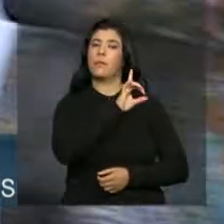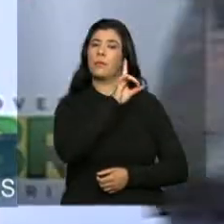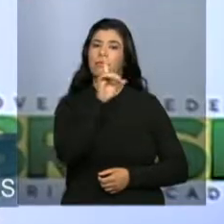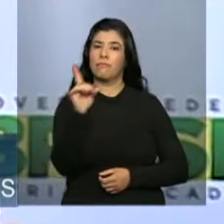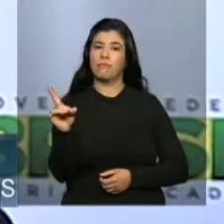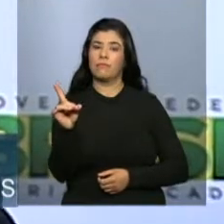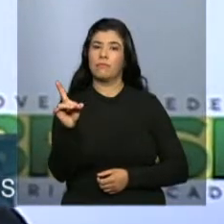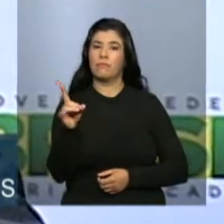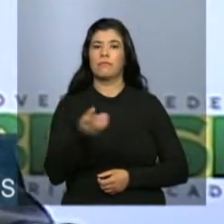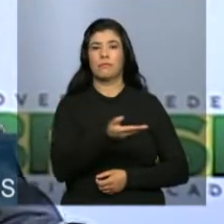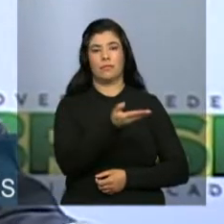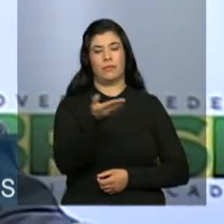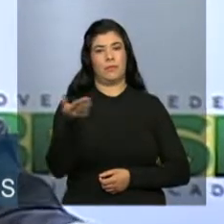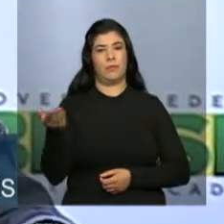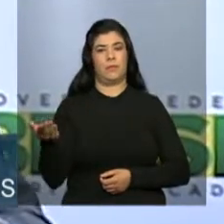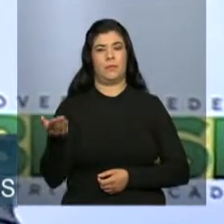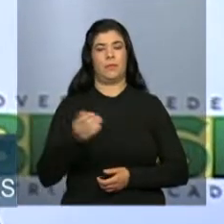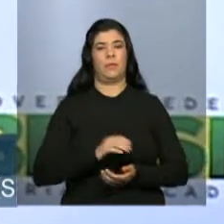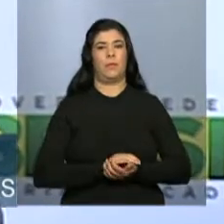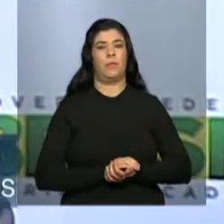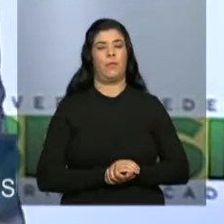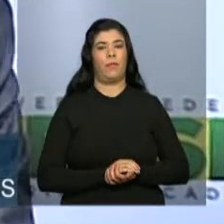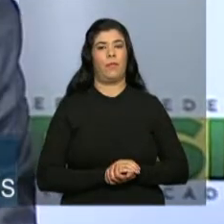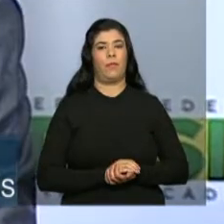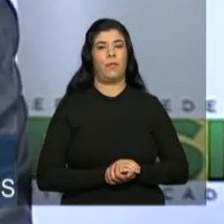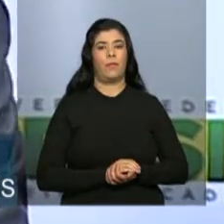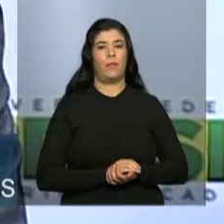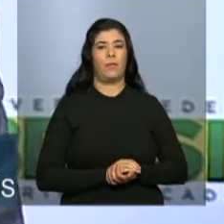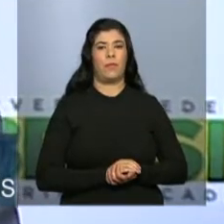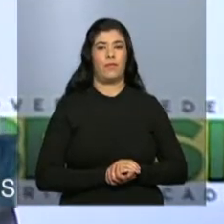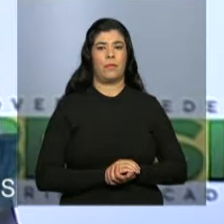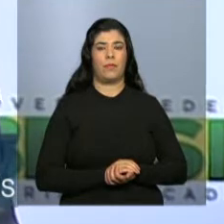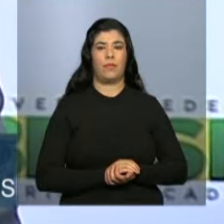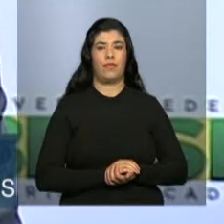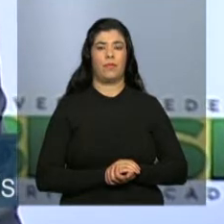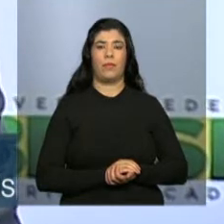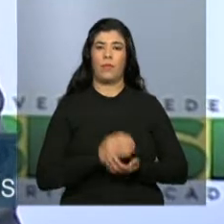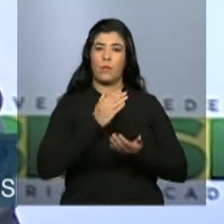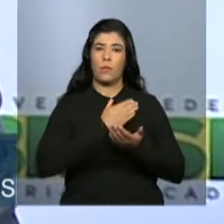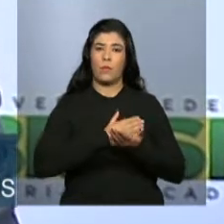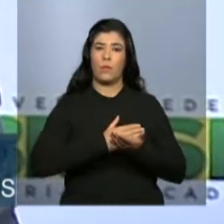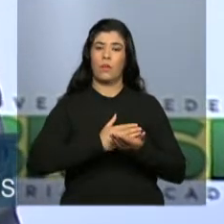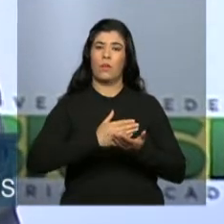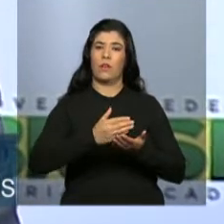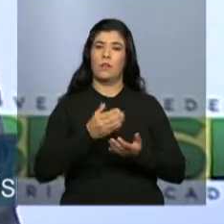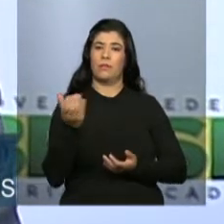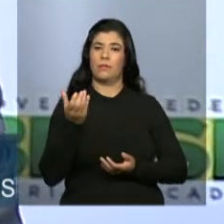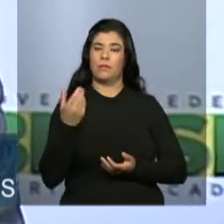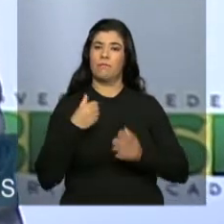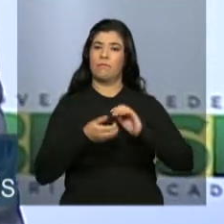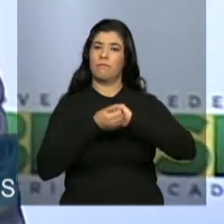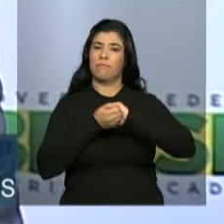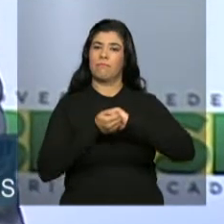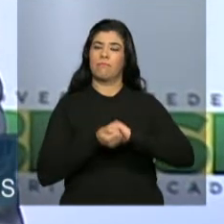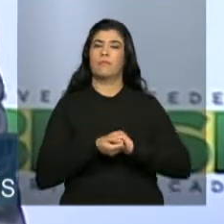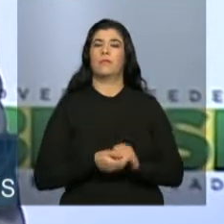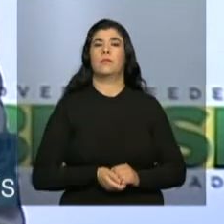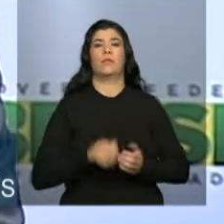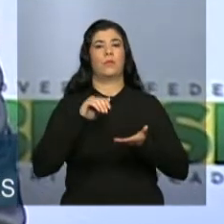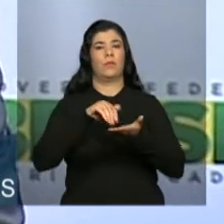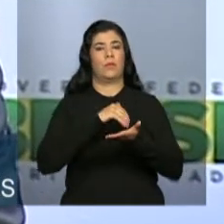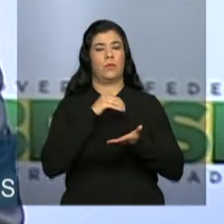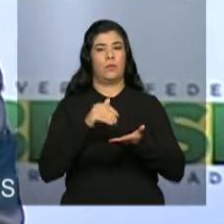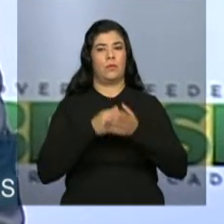a todos a todos eu quero saudar inicialmente aqui o nosso secretário vocês